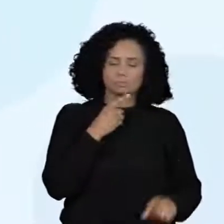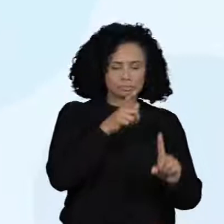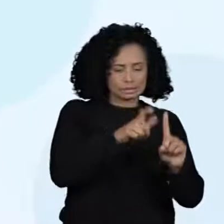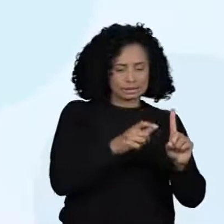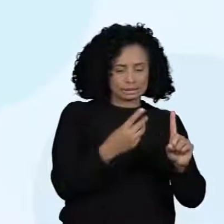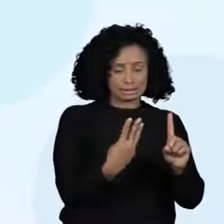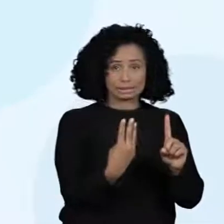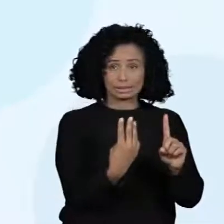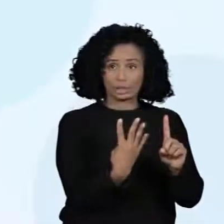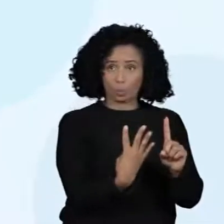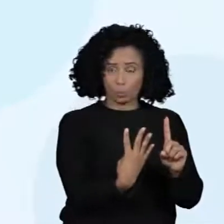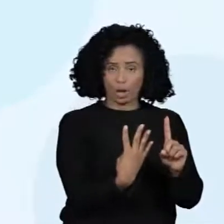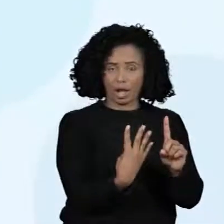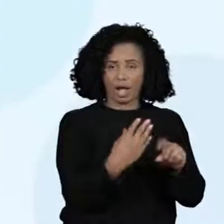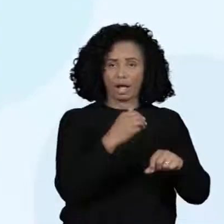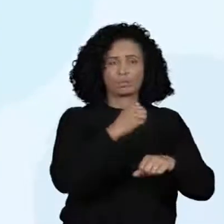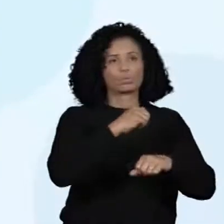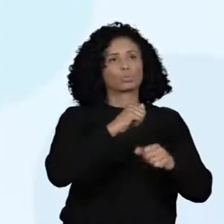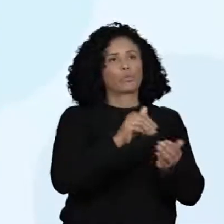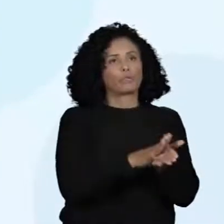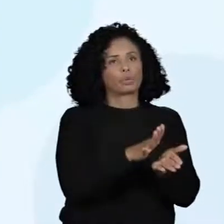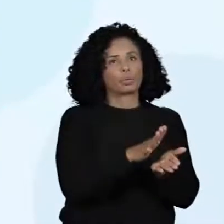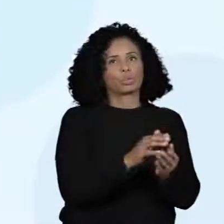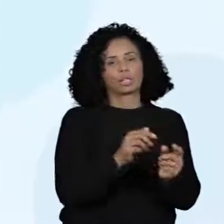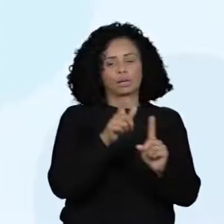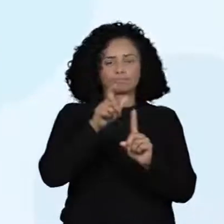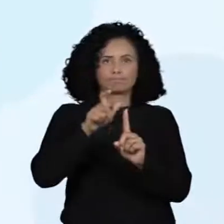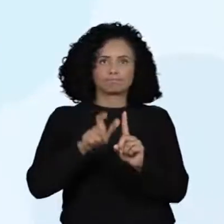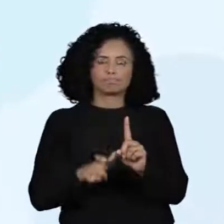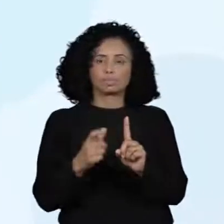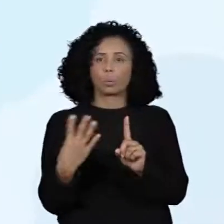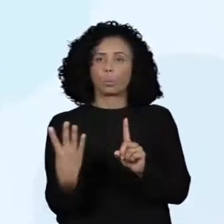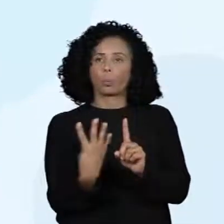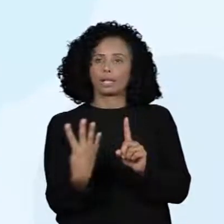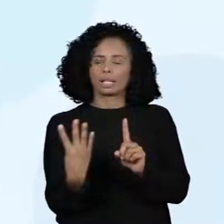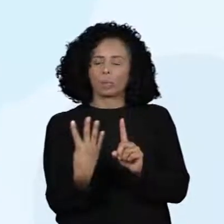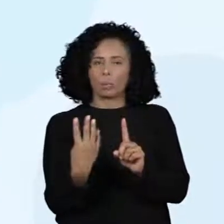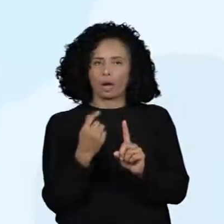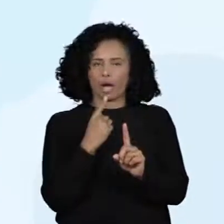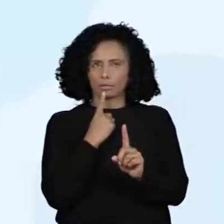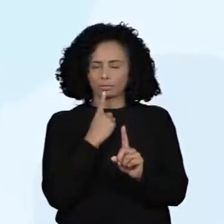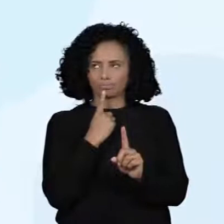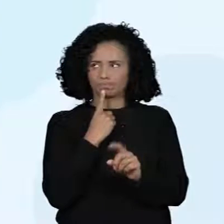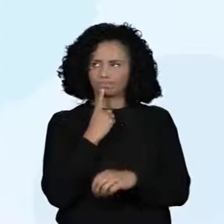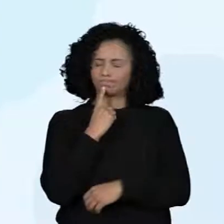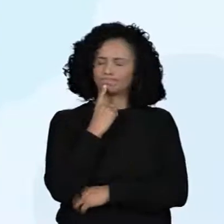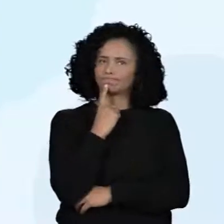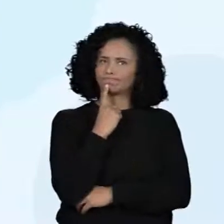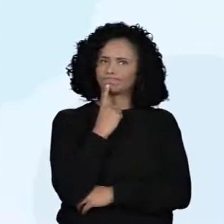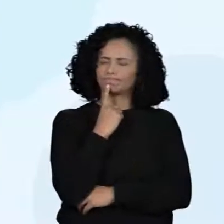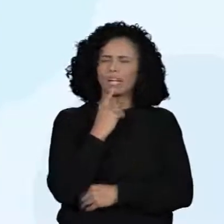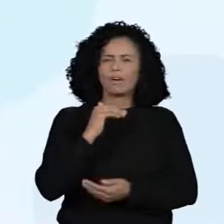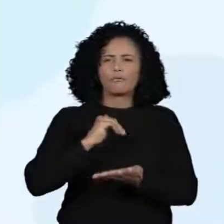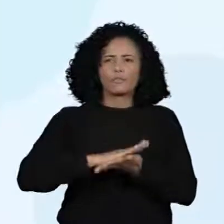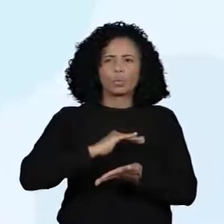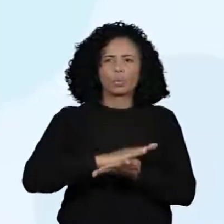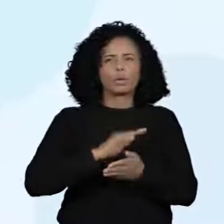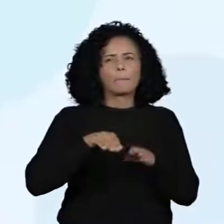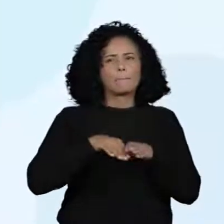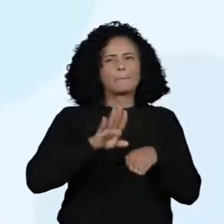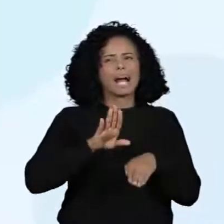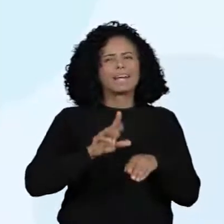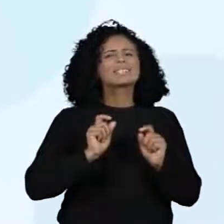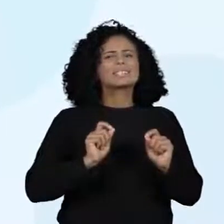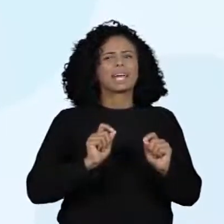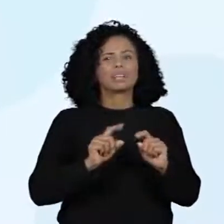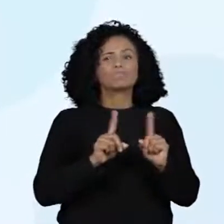duas questões. A primeira, precisamos descobrir quem tem mais figurinhas e a segunda,